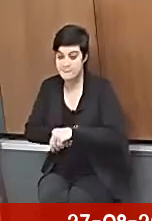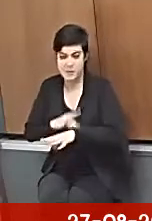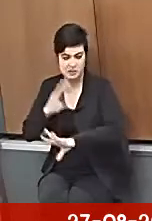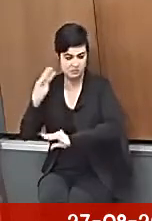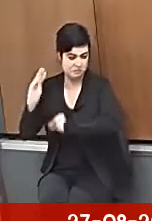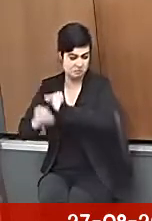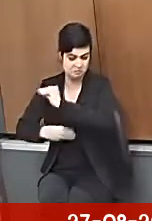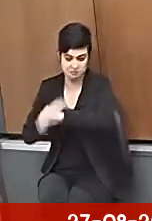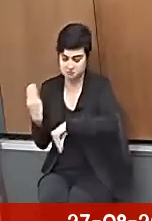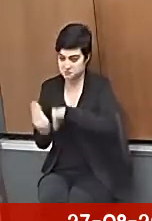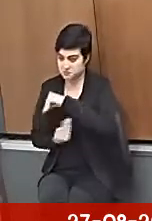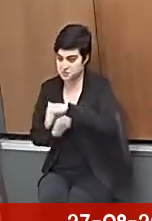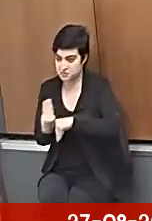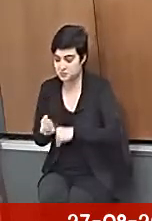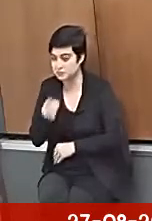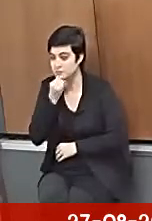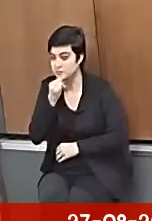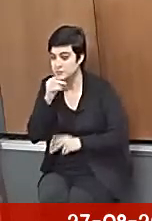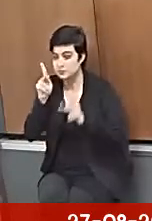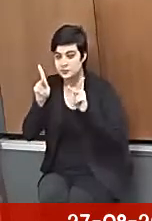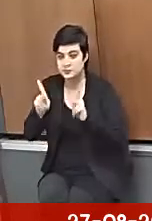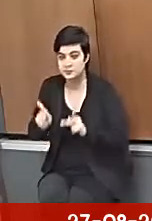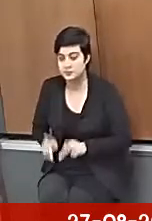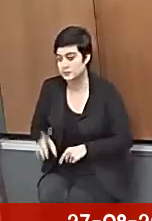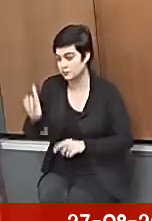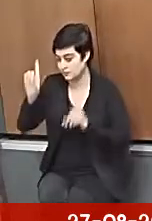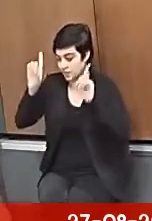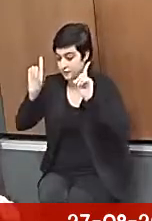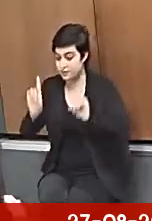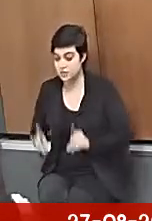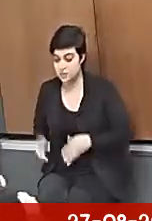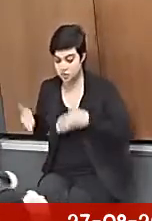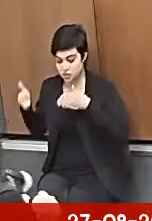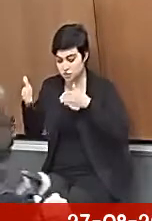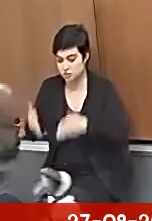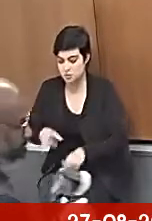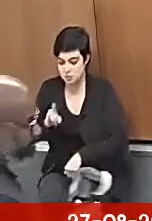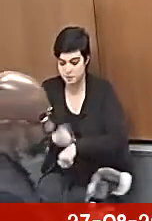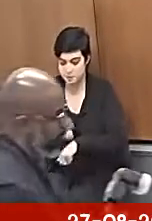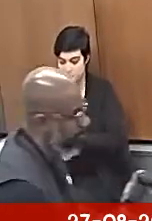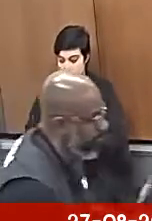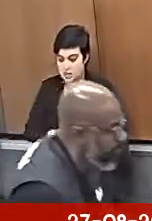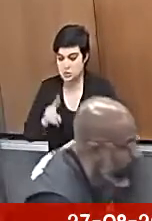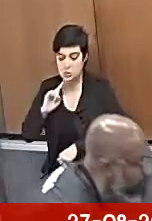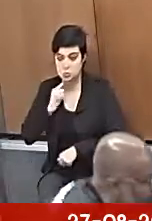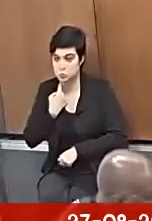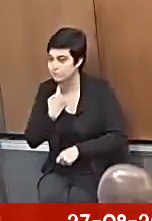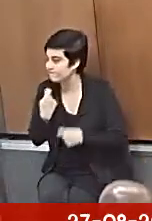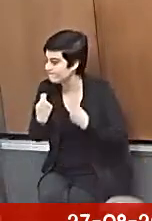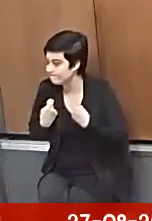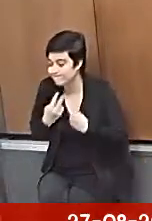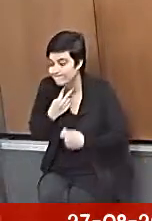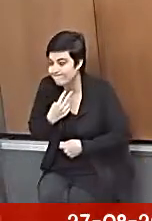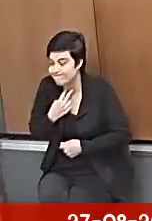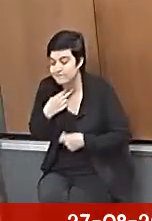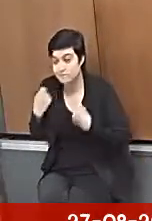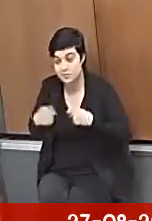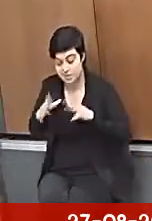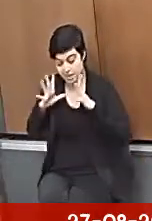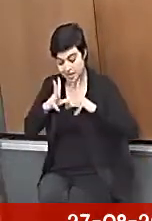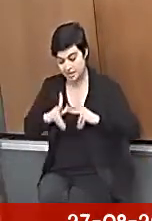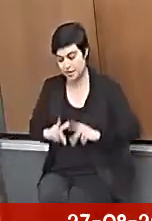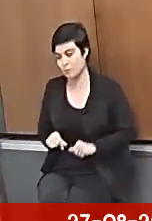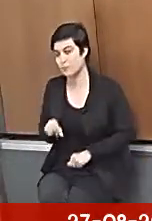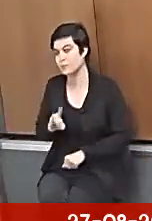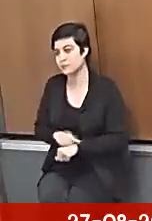como é que uma pessoa que faz né o uso do banheiro cadeirante chegar no banheiro todo mundo y e banheiro pelo menos em higienização nem não